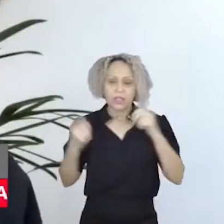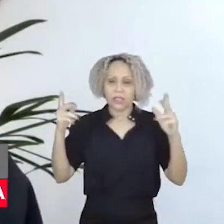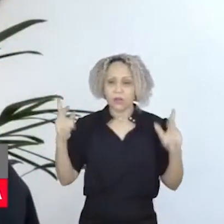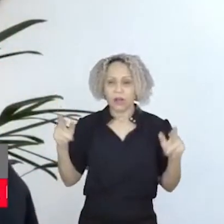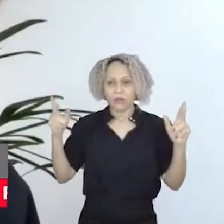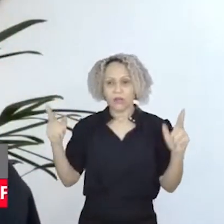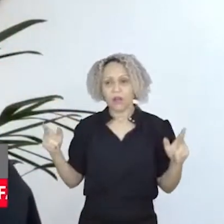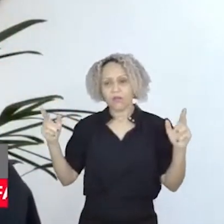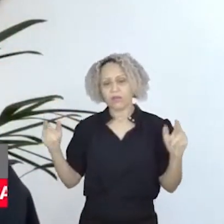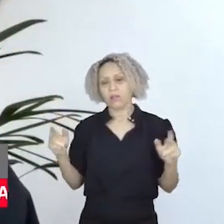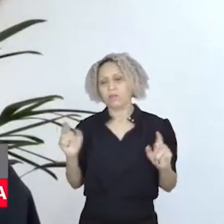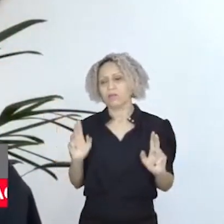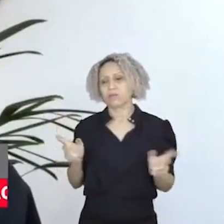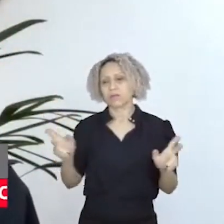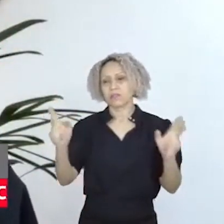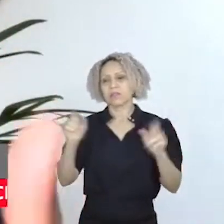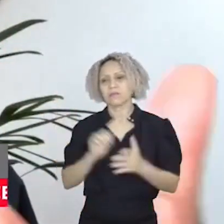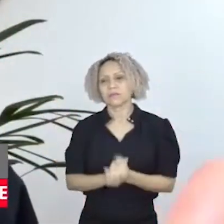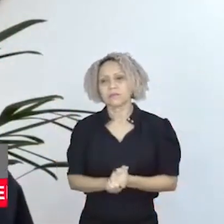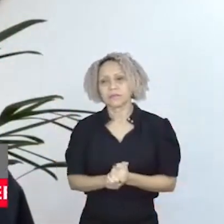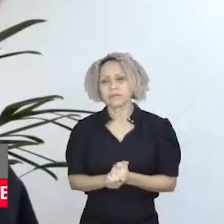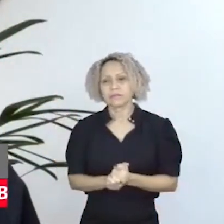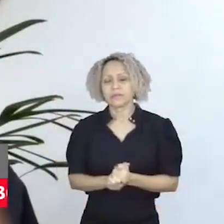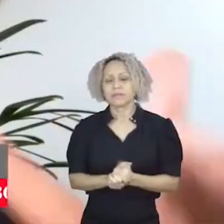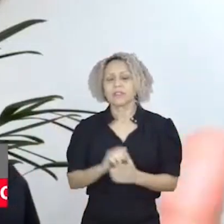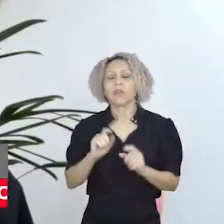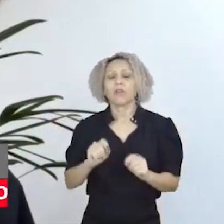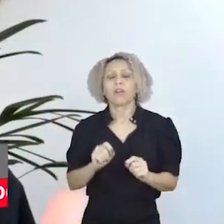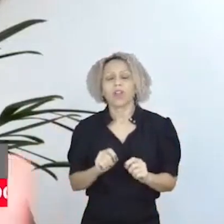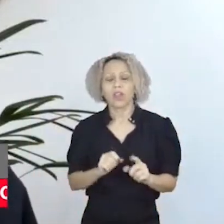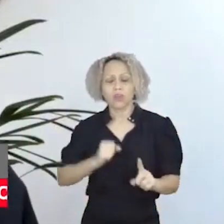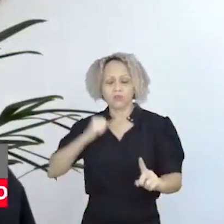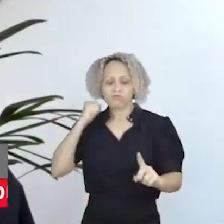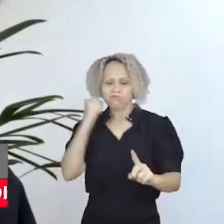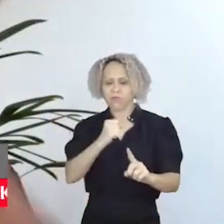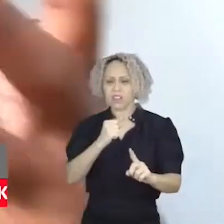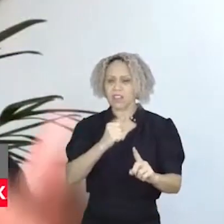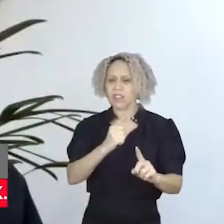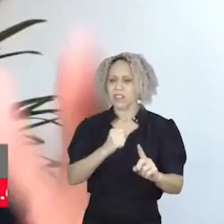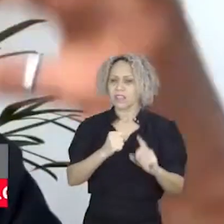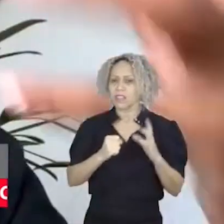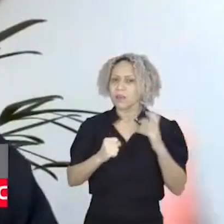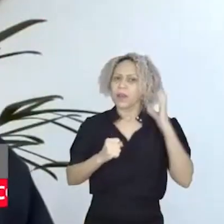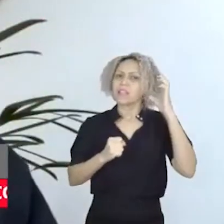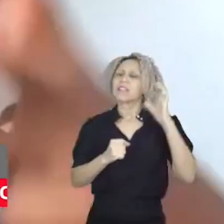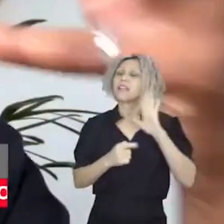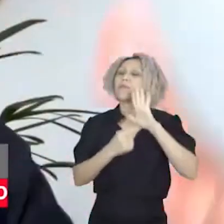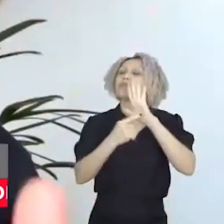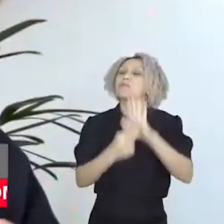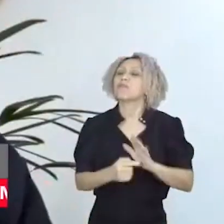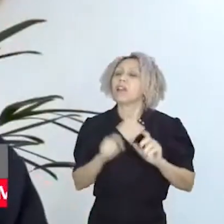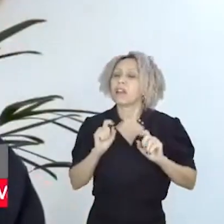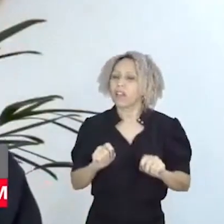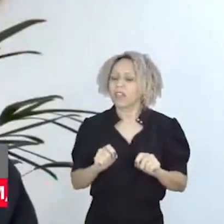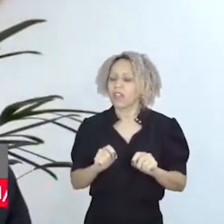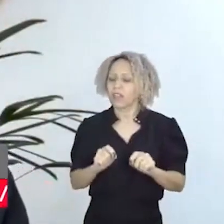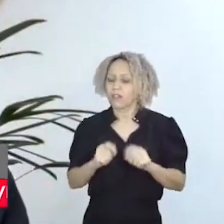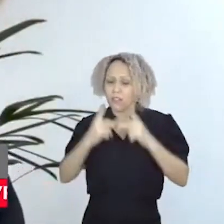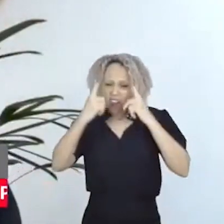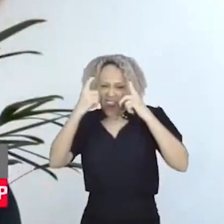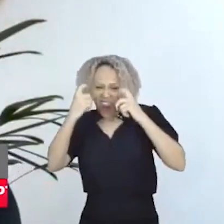Marielle Franco revela, né, da violência política somada, da violência política de gênero, de raça, de